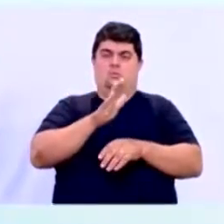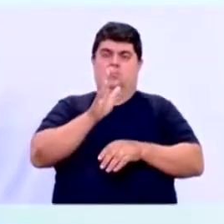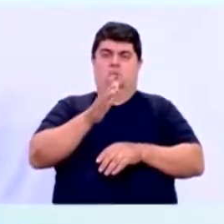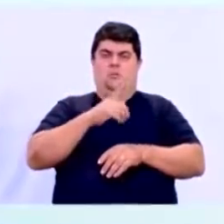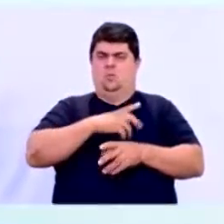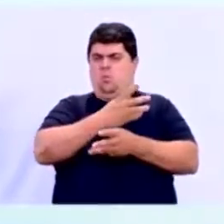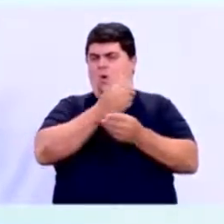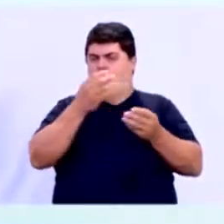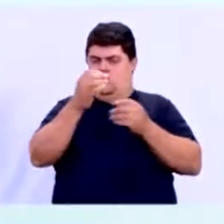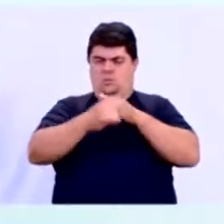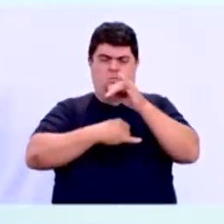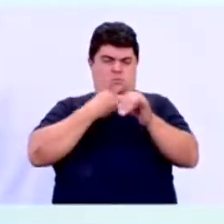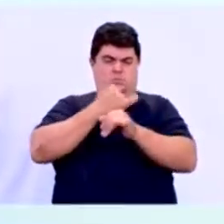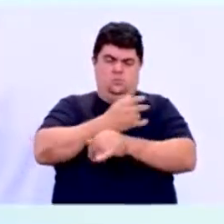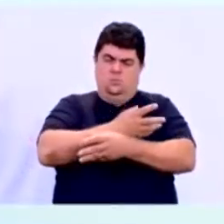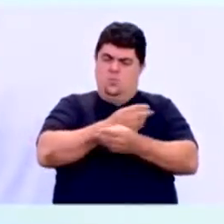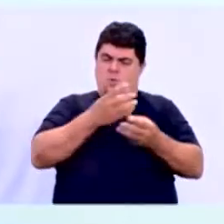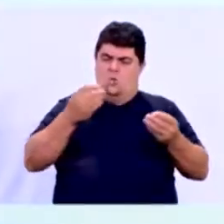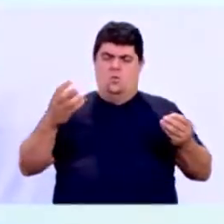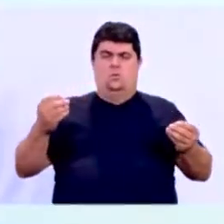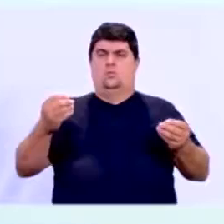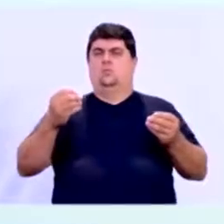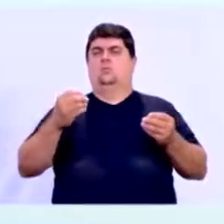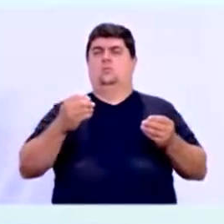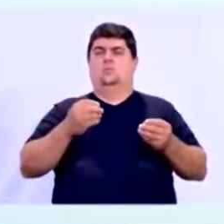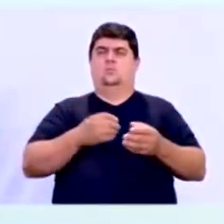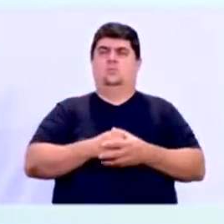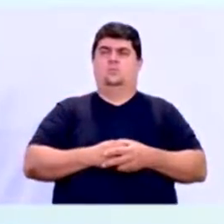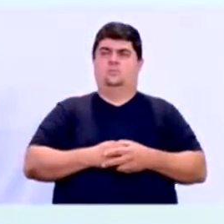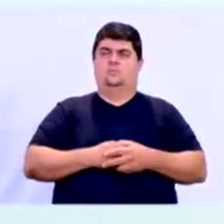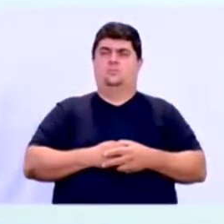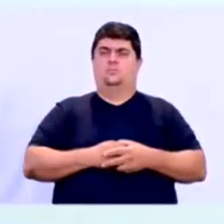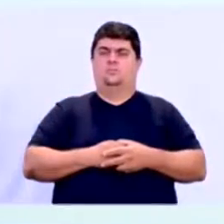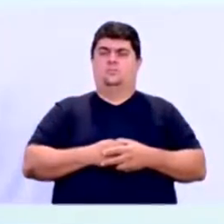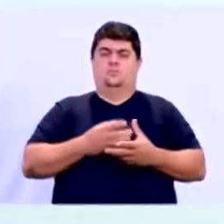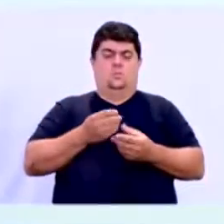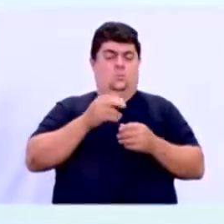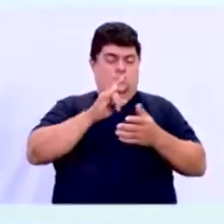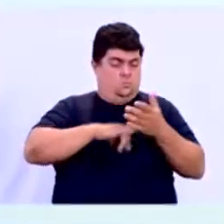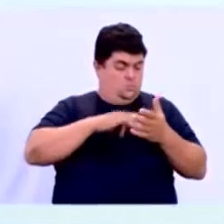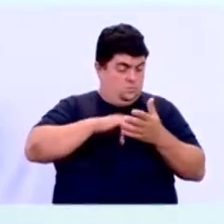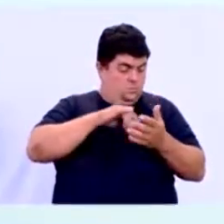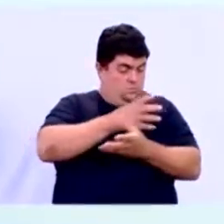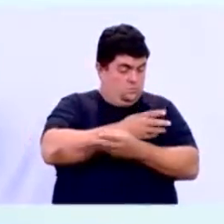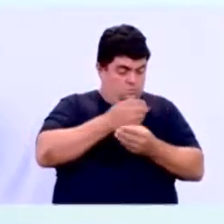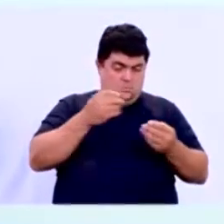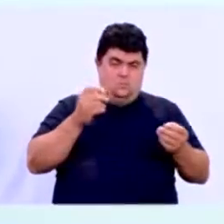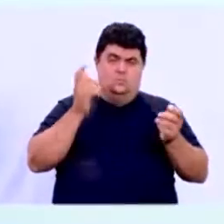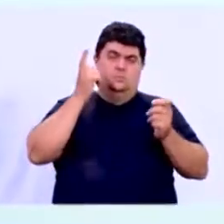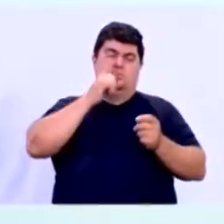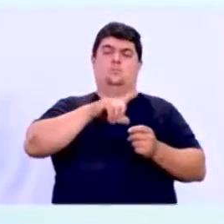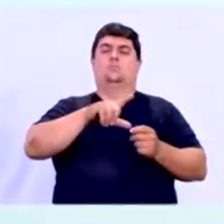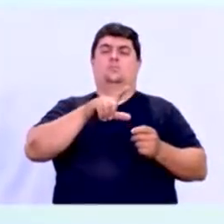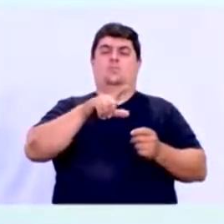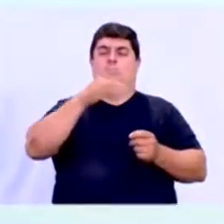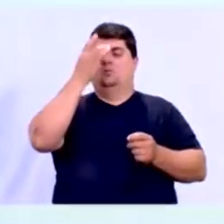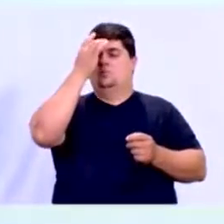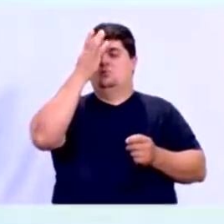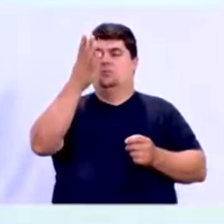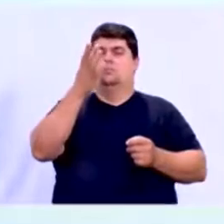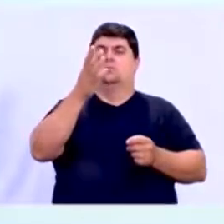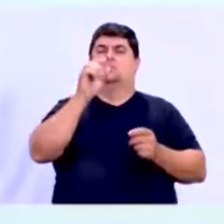tem muito, né? Hoje a gente tem um acesso muito fácil a muita informação, a muito documento, e você consegue, de uma forma muito